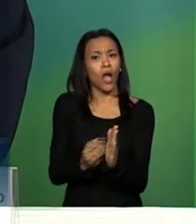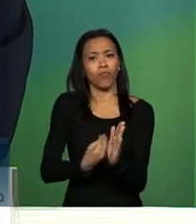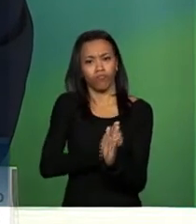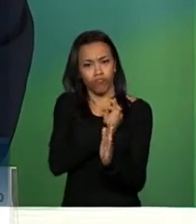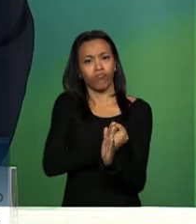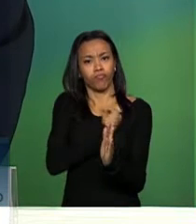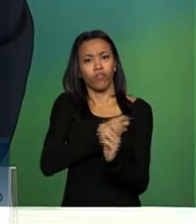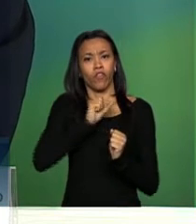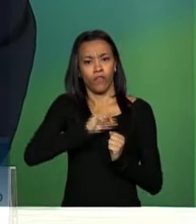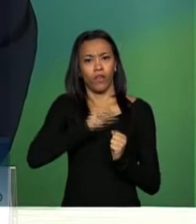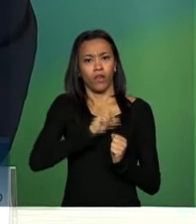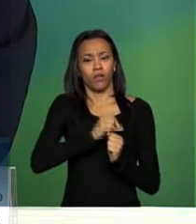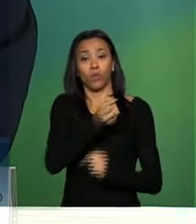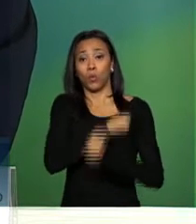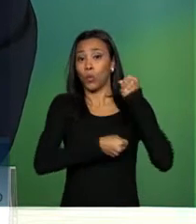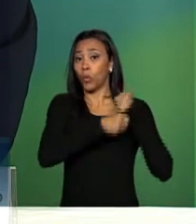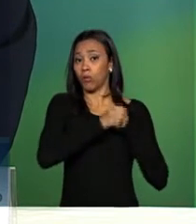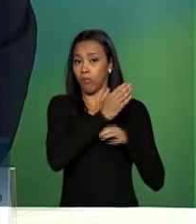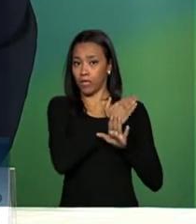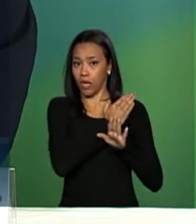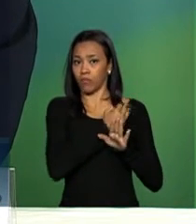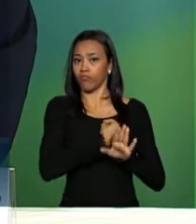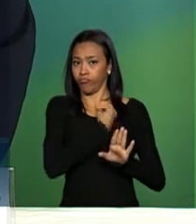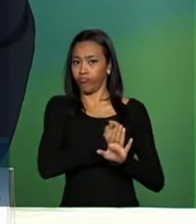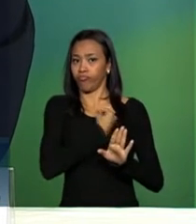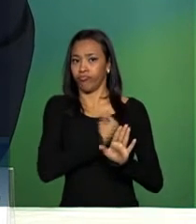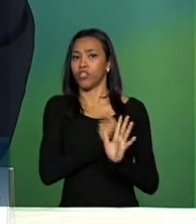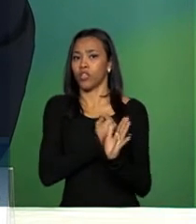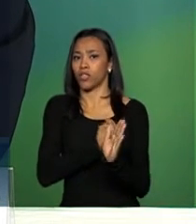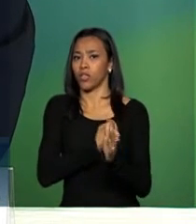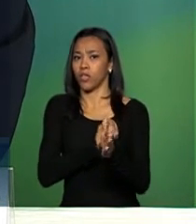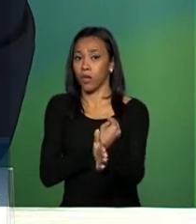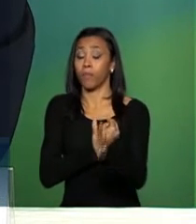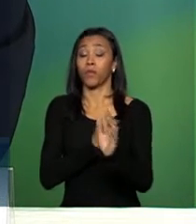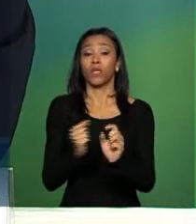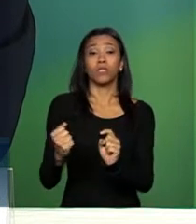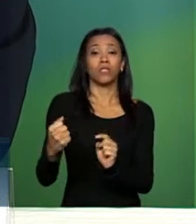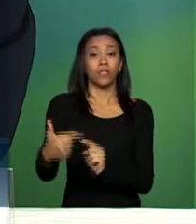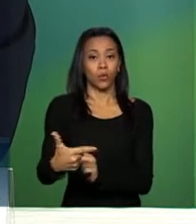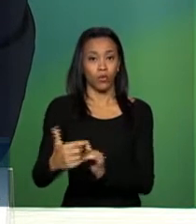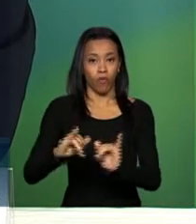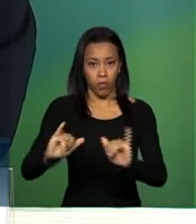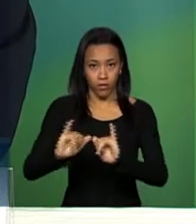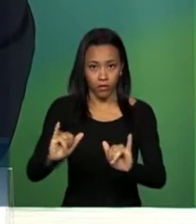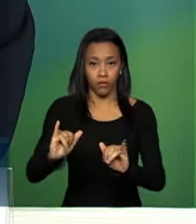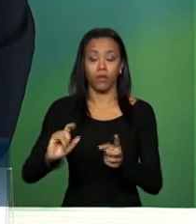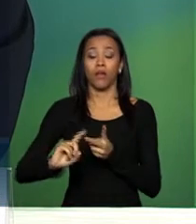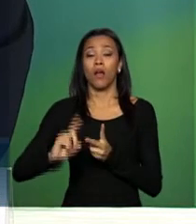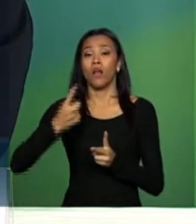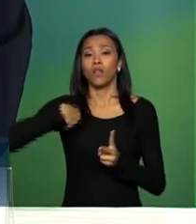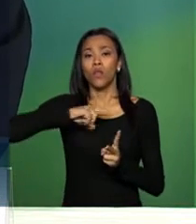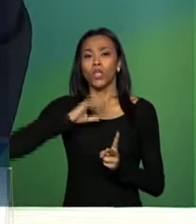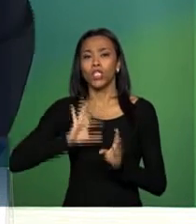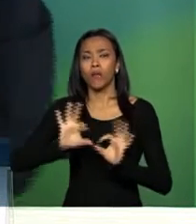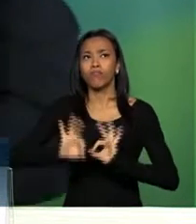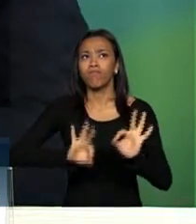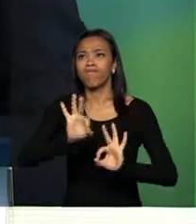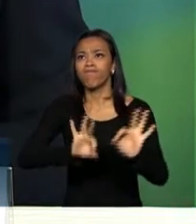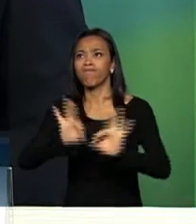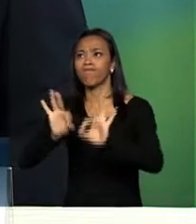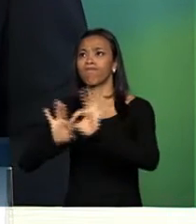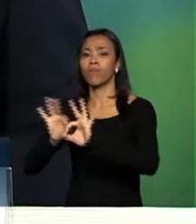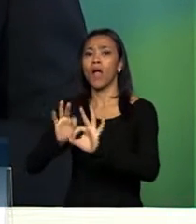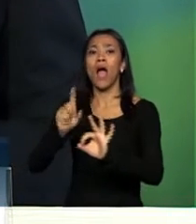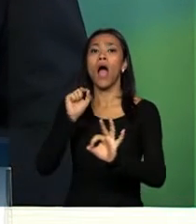no ano passado. Esse é o primeiro dado. O segundo, nós mapeamos toda a demanda que